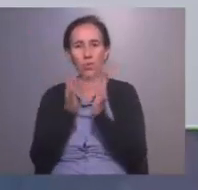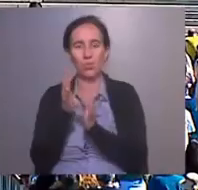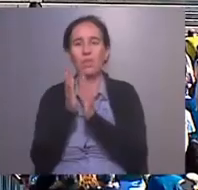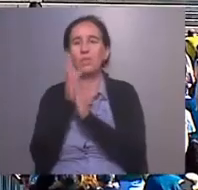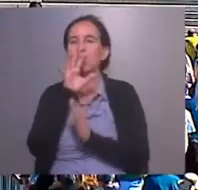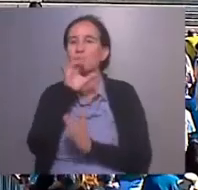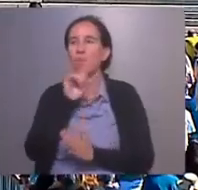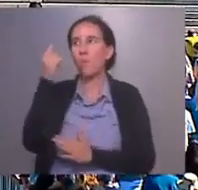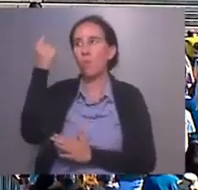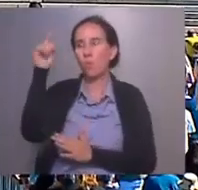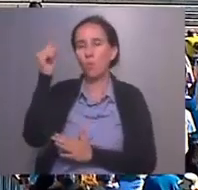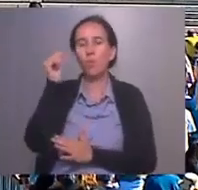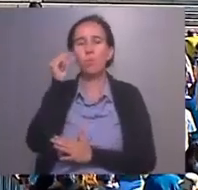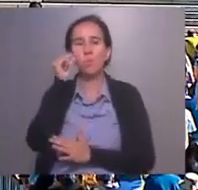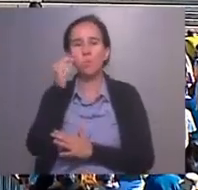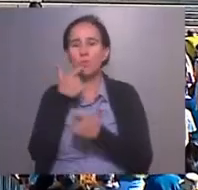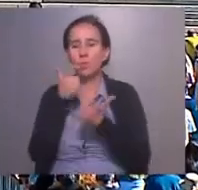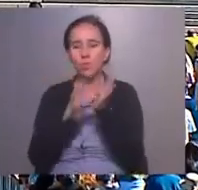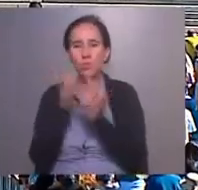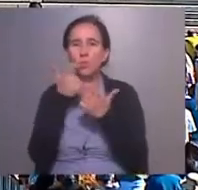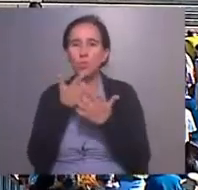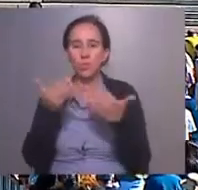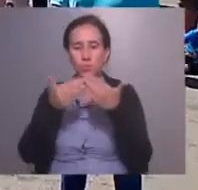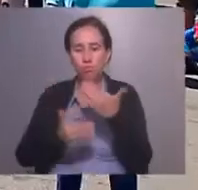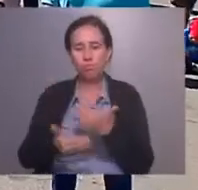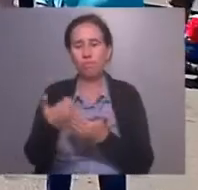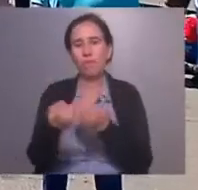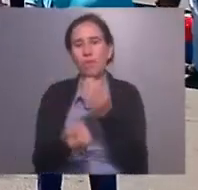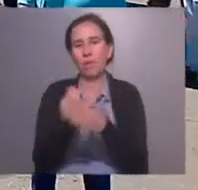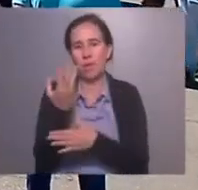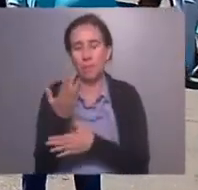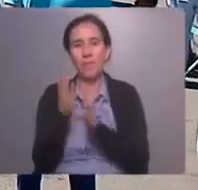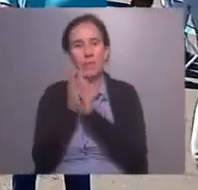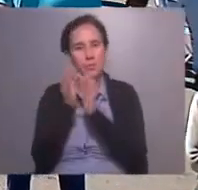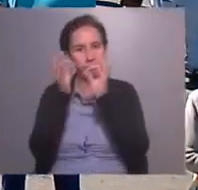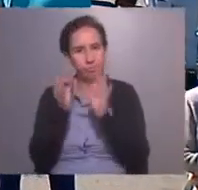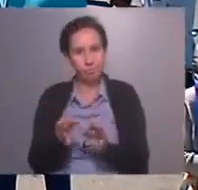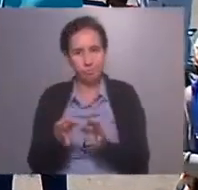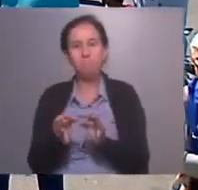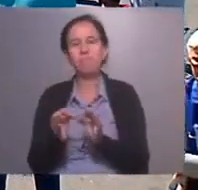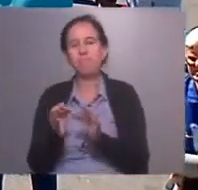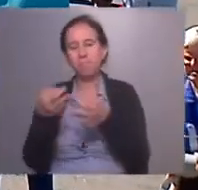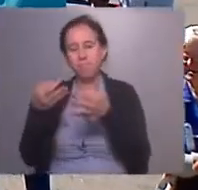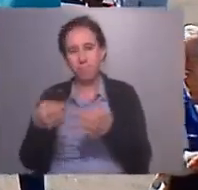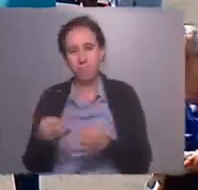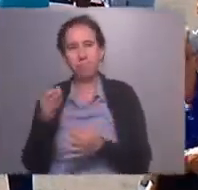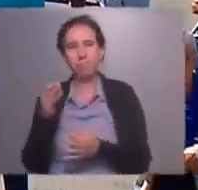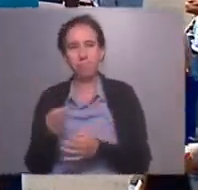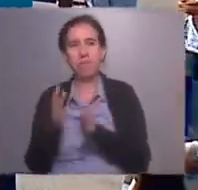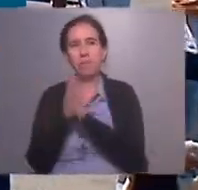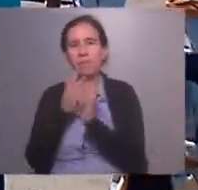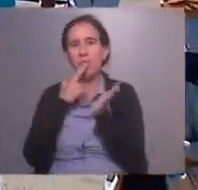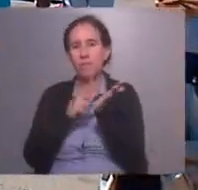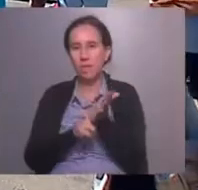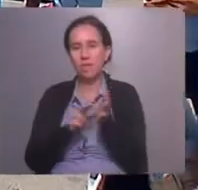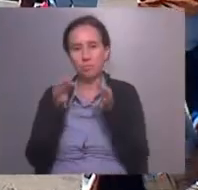Deus, nascido Pai antes de todos os séculos, Deus de Deus, Luz da Luz, Deus verdadeiro de